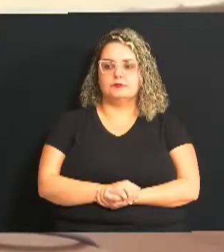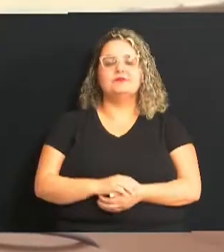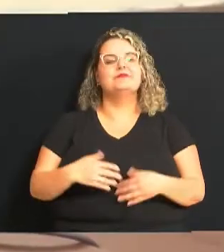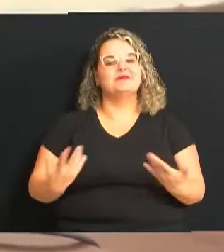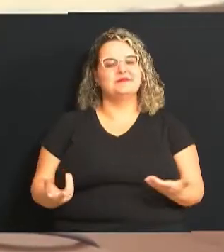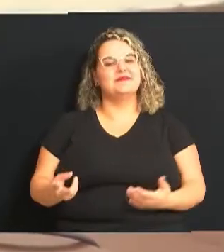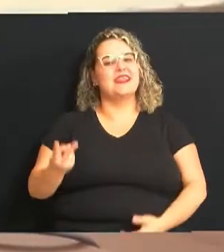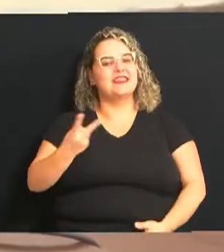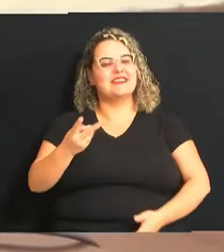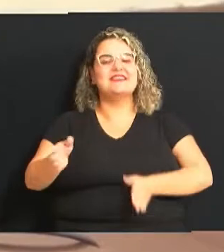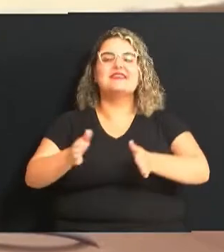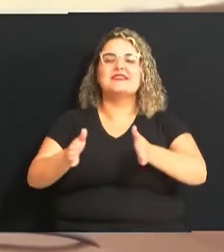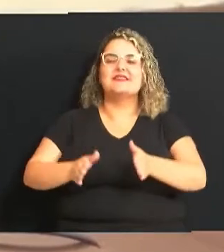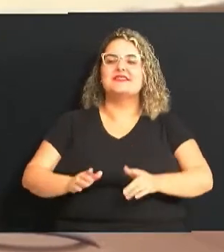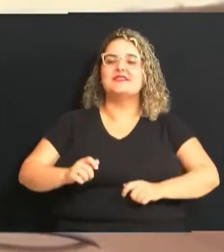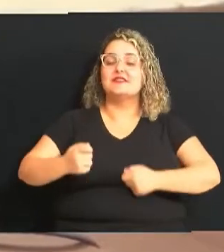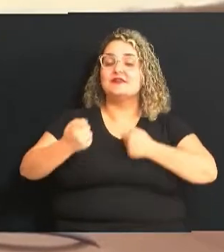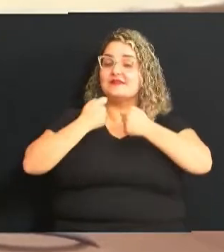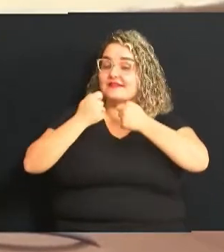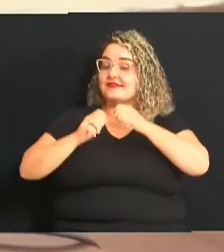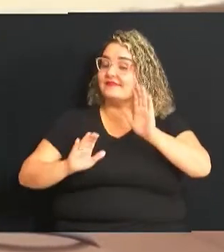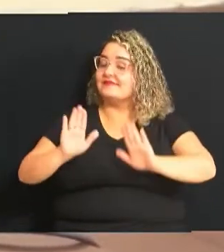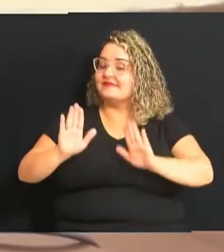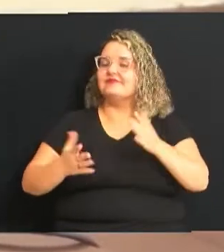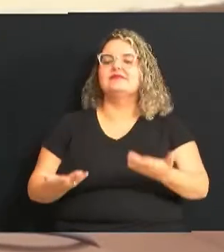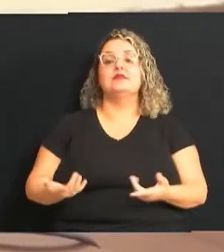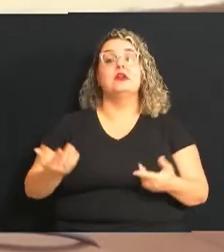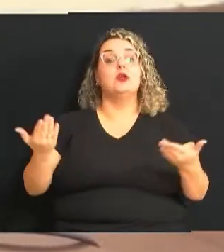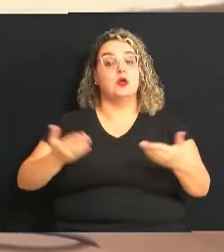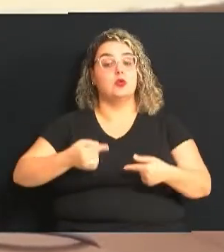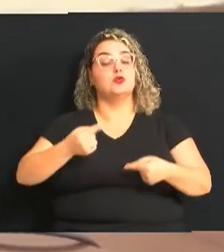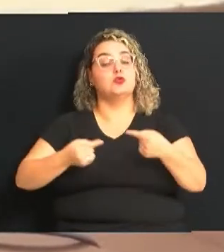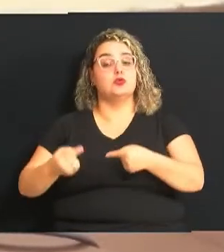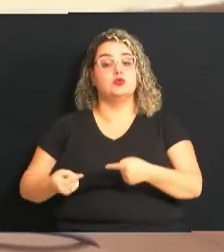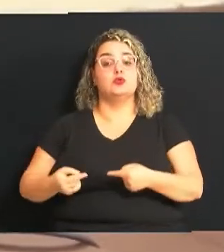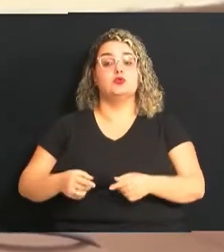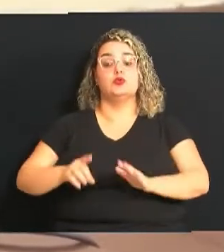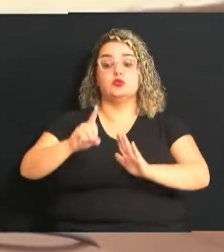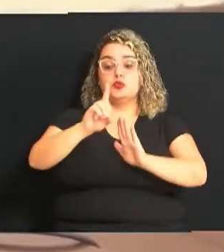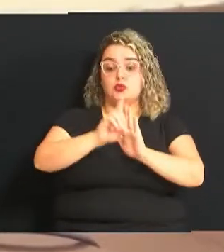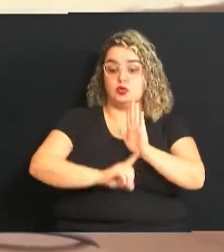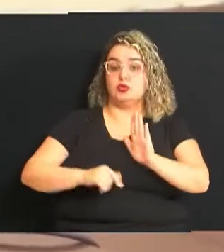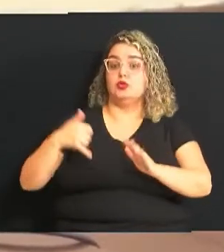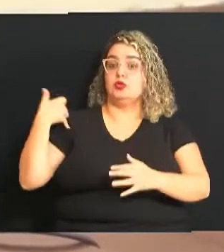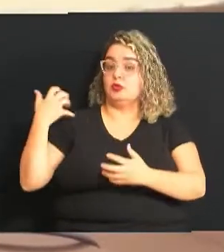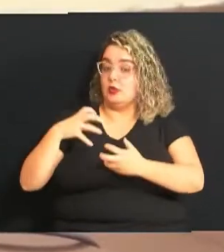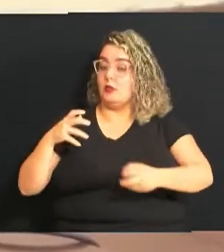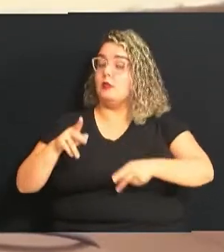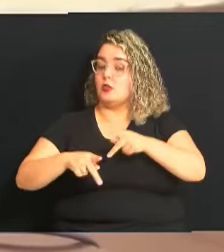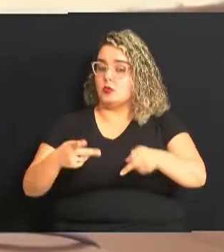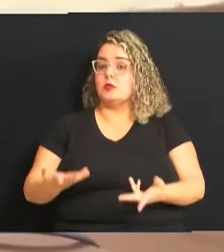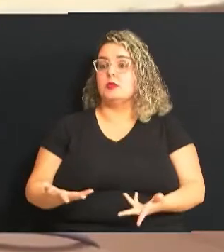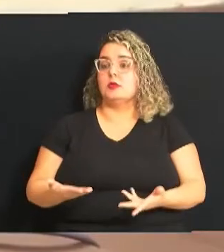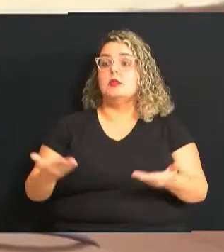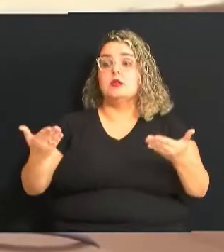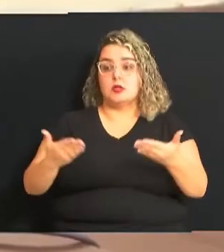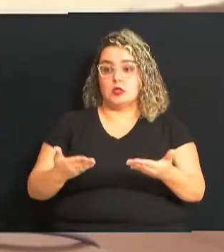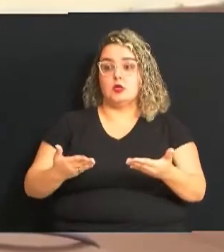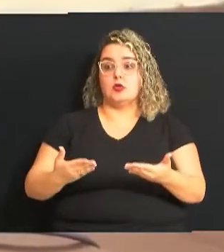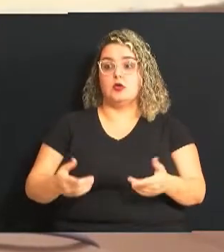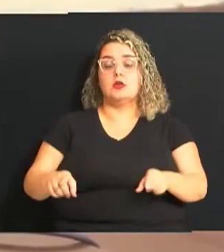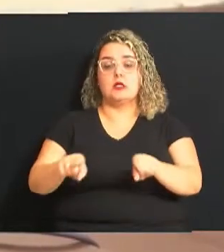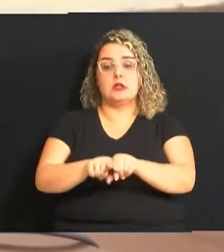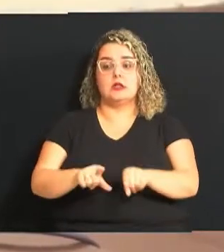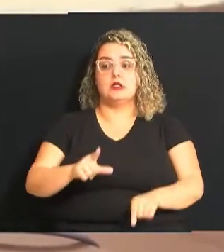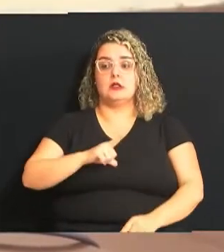Segundo bloco do Questão de Ordem, que hoje discute os direitos da população idosa. E a partir de agora, a gente conta também